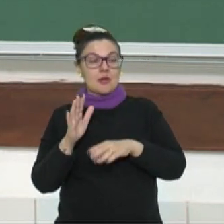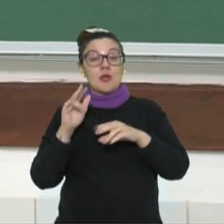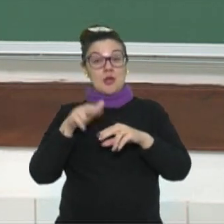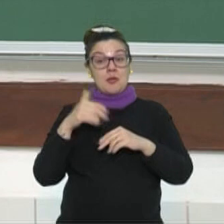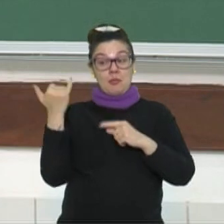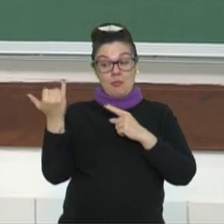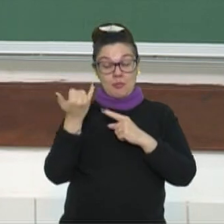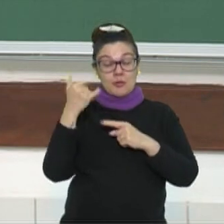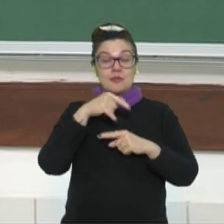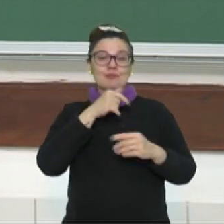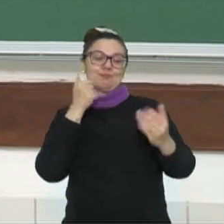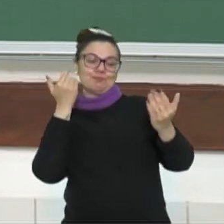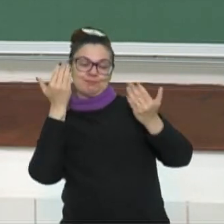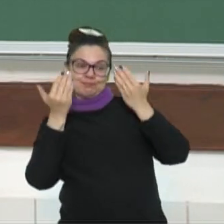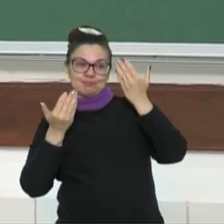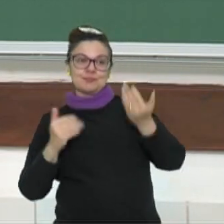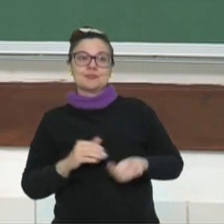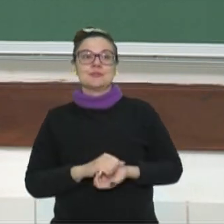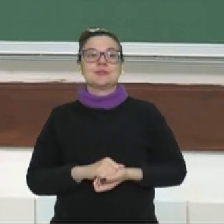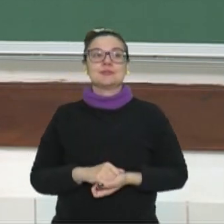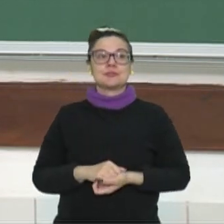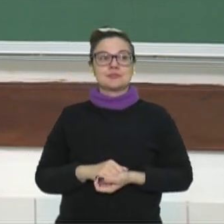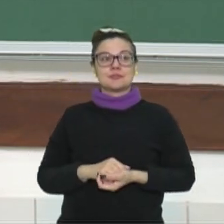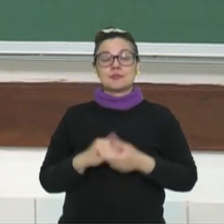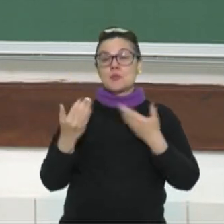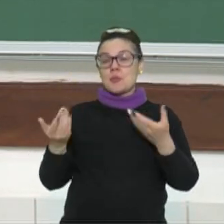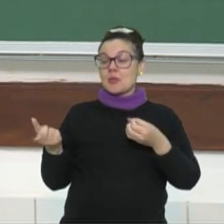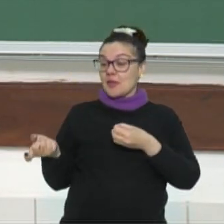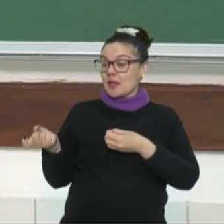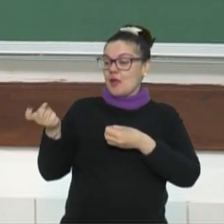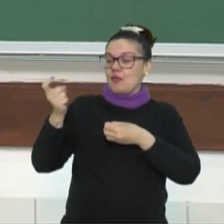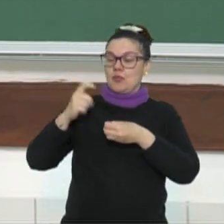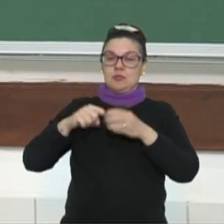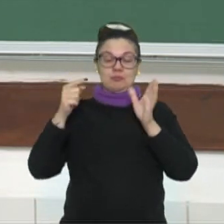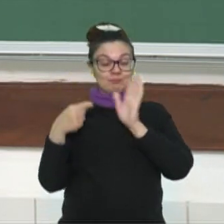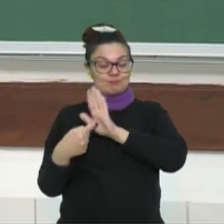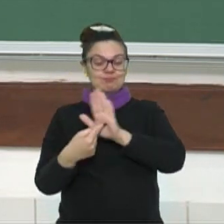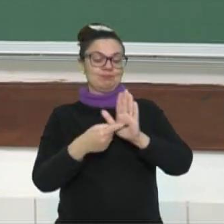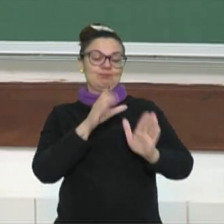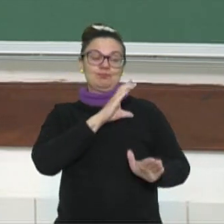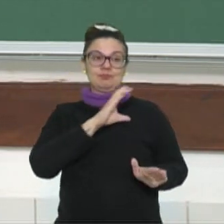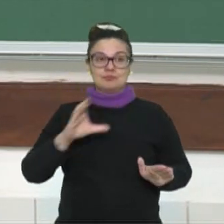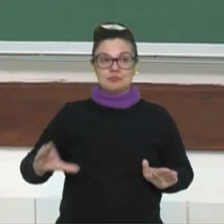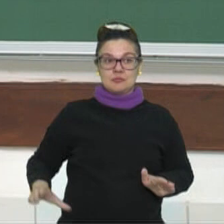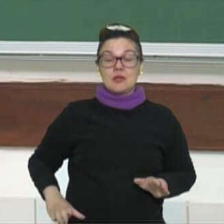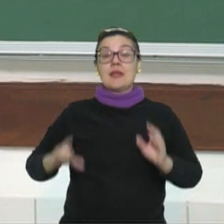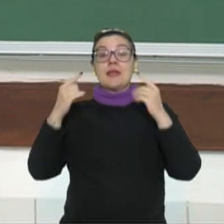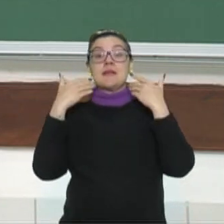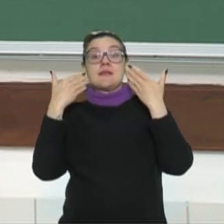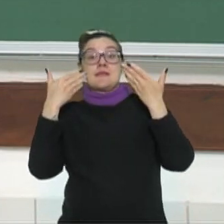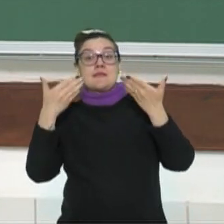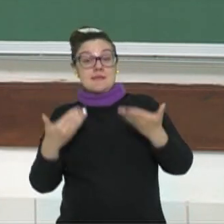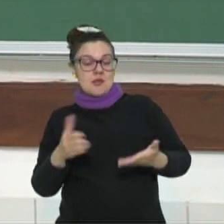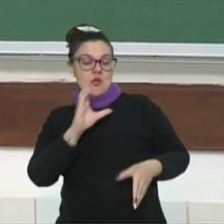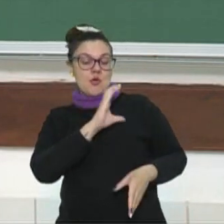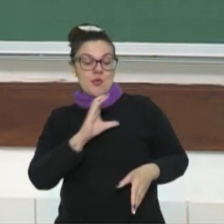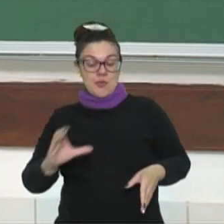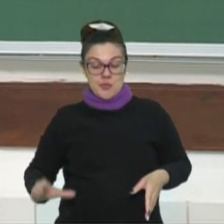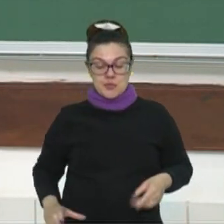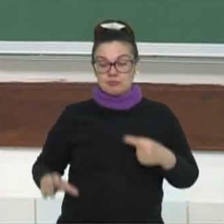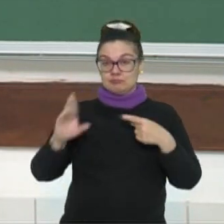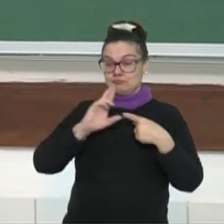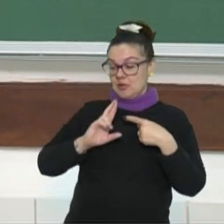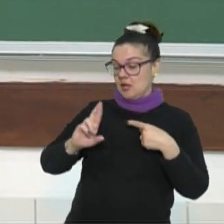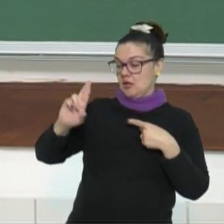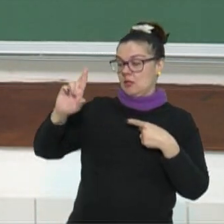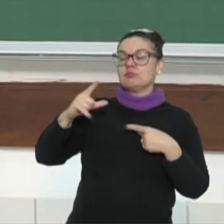gente refletir a partir dessa ética voltada à moral cristã. Então, o cristianismo, enquanto religiosidade,